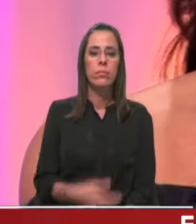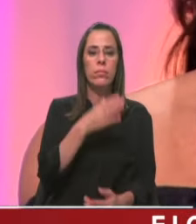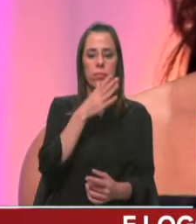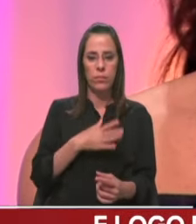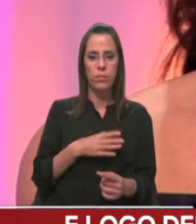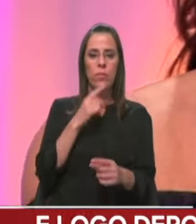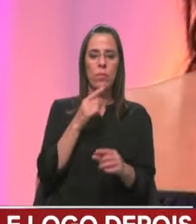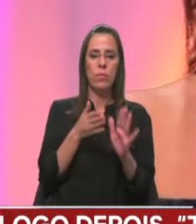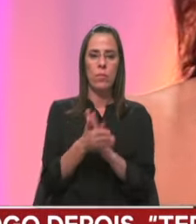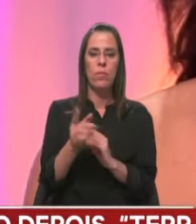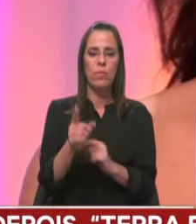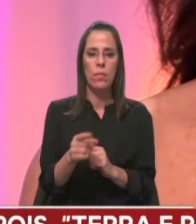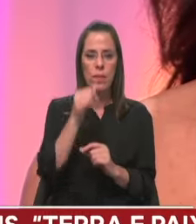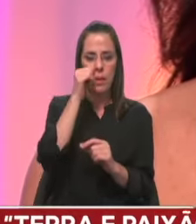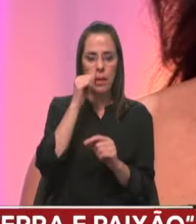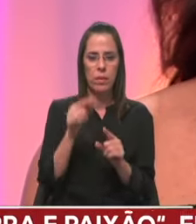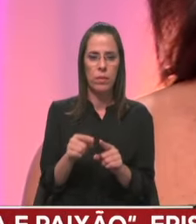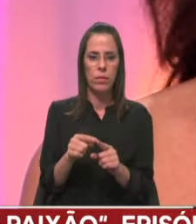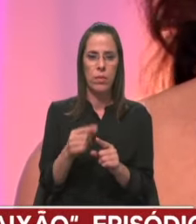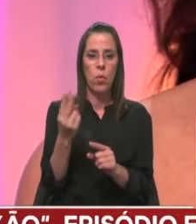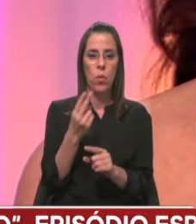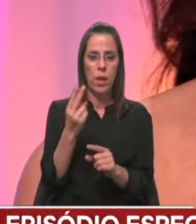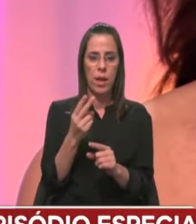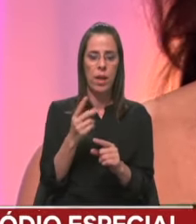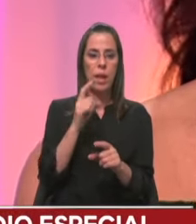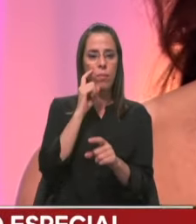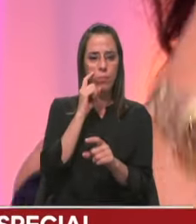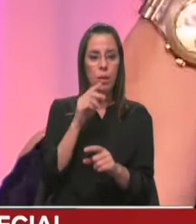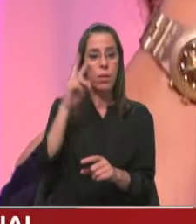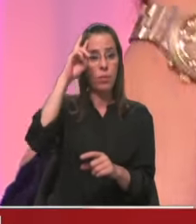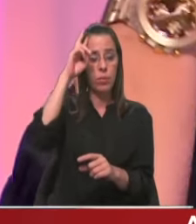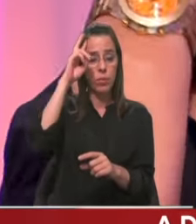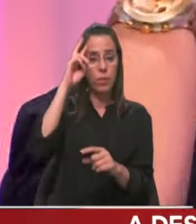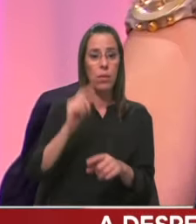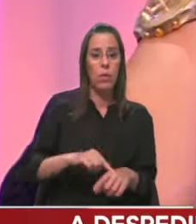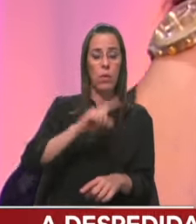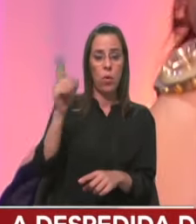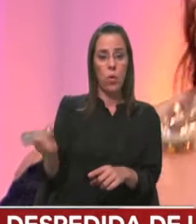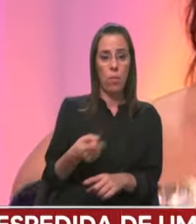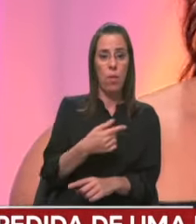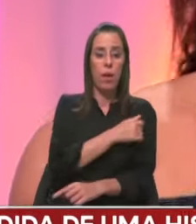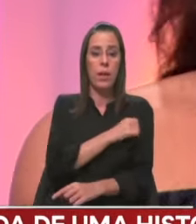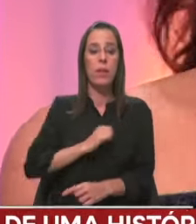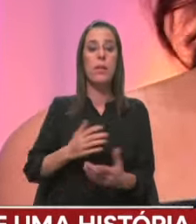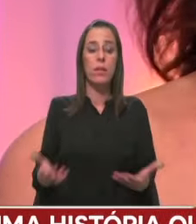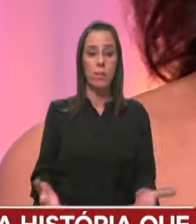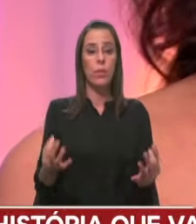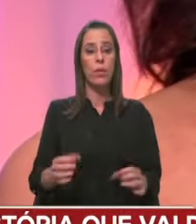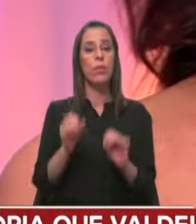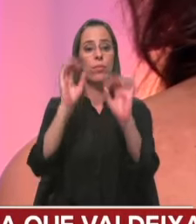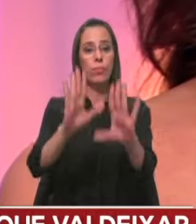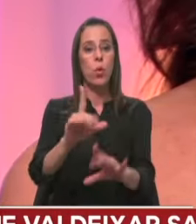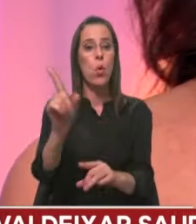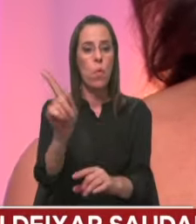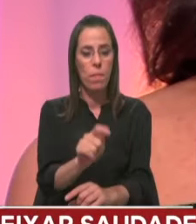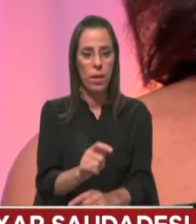disseram-me que podia dar entrada numa unidade de convalescença em Porto Alegre, que ficava a uma hora e tal de distância de nós. Assim foi, teve lá